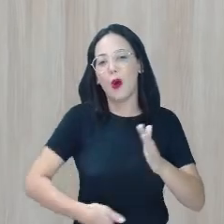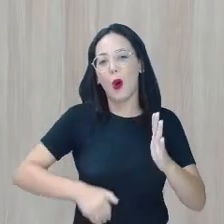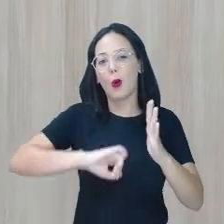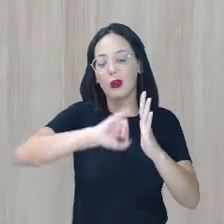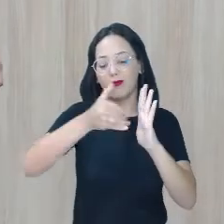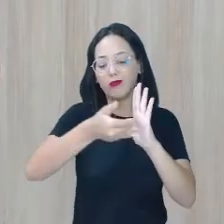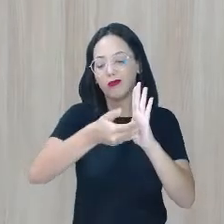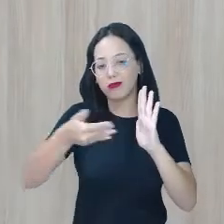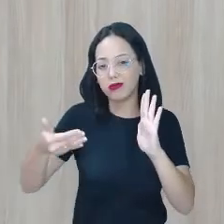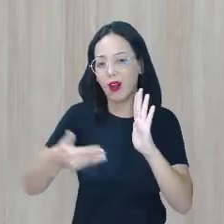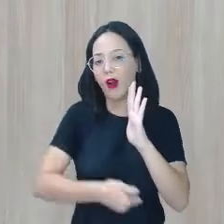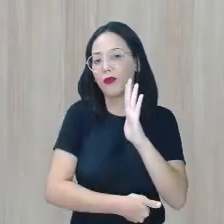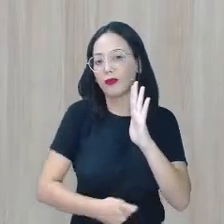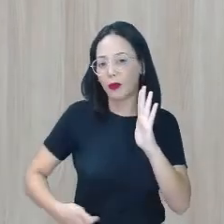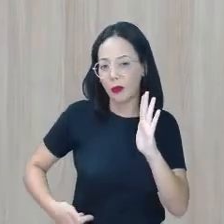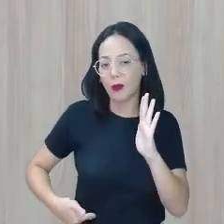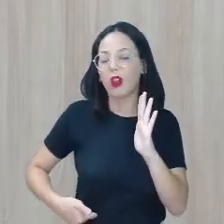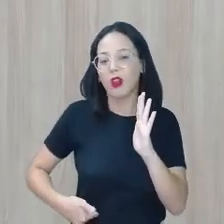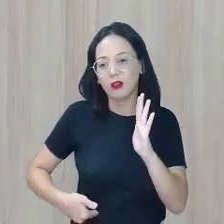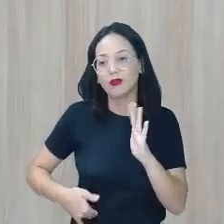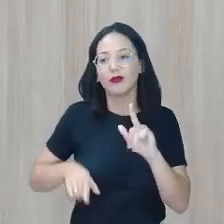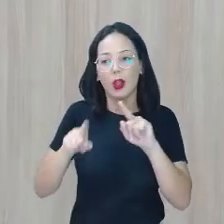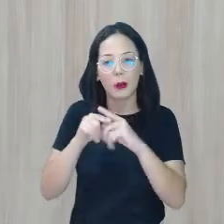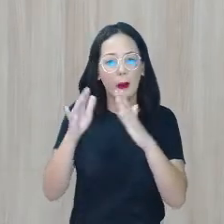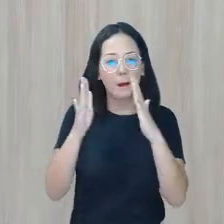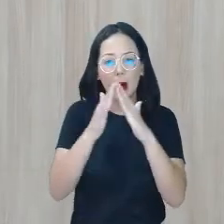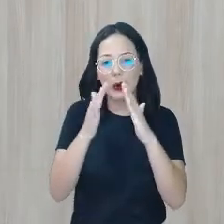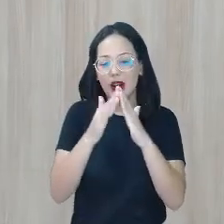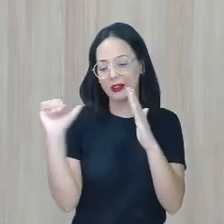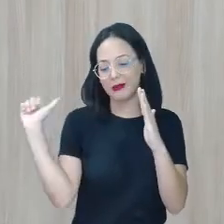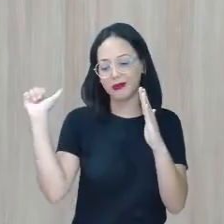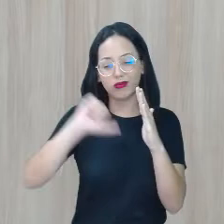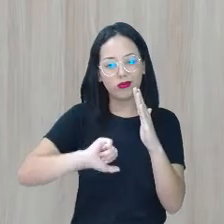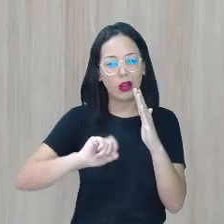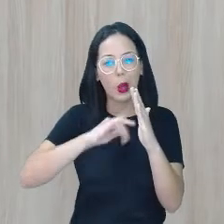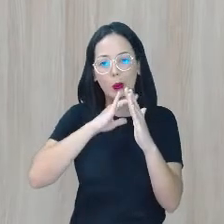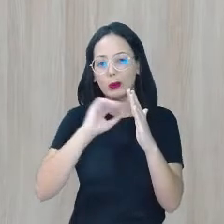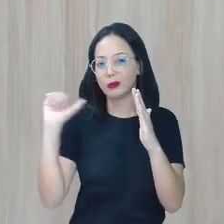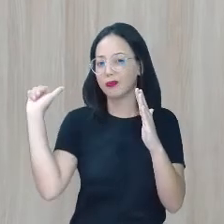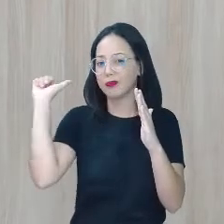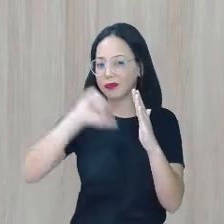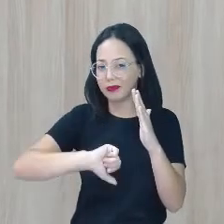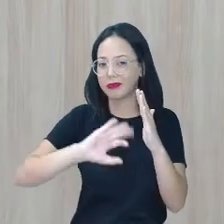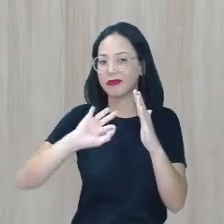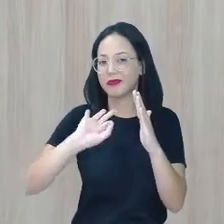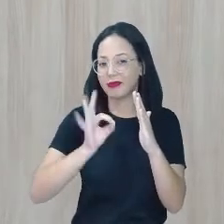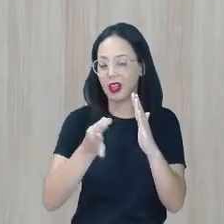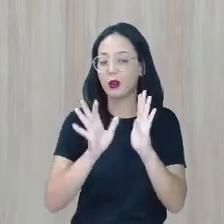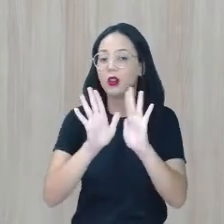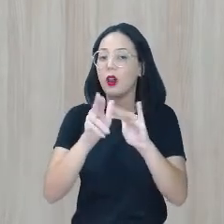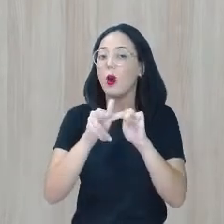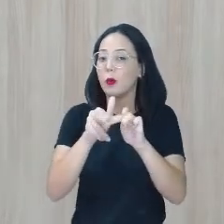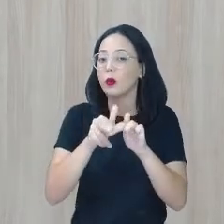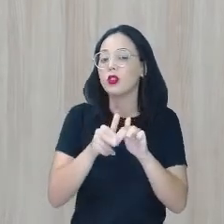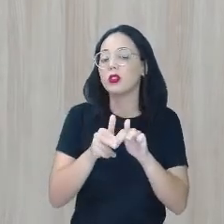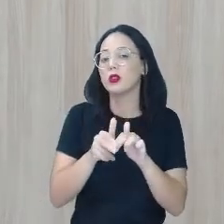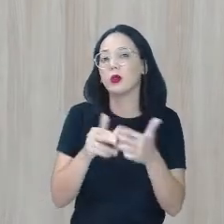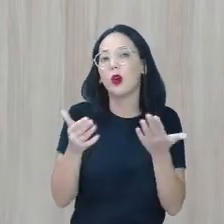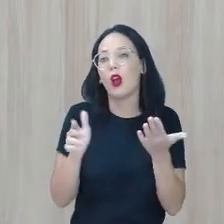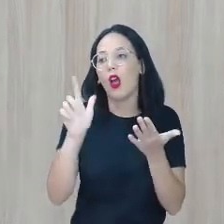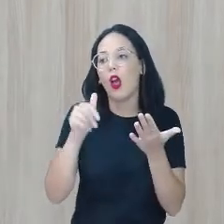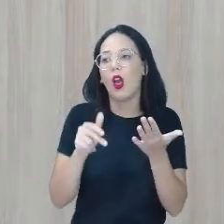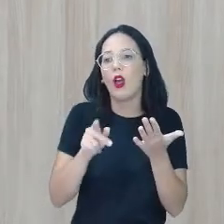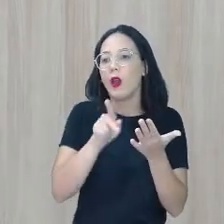eles comiam mal e moravam em condições piores ainda, ok? Então essa questão, né,